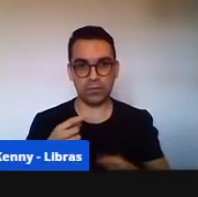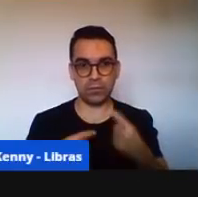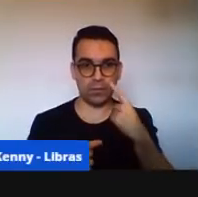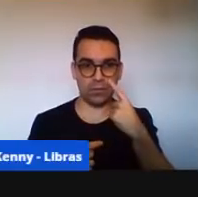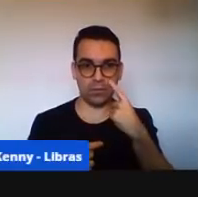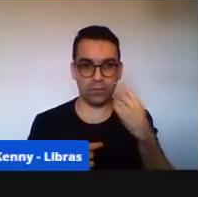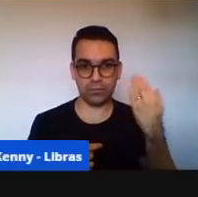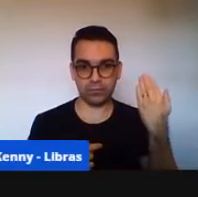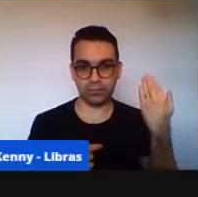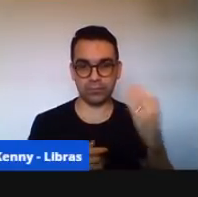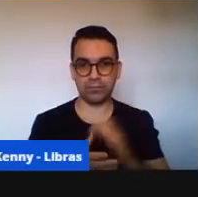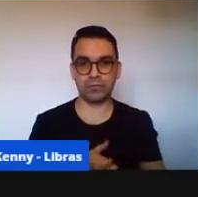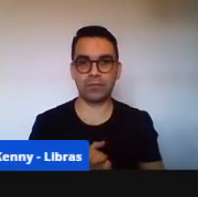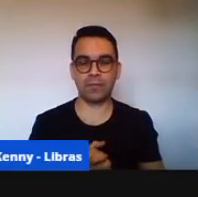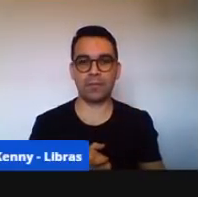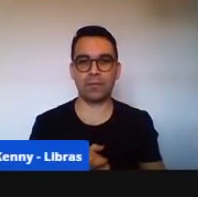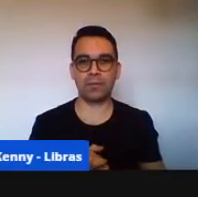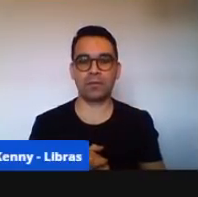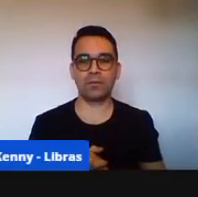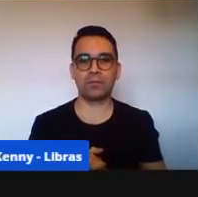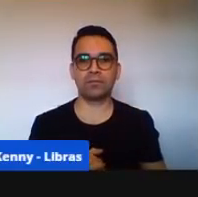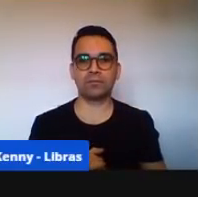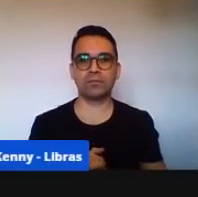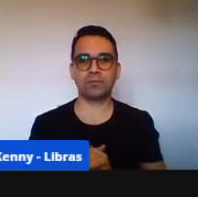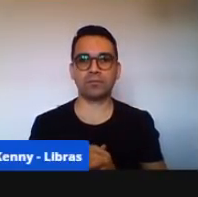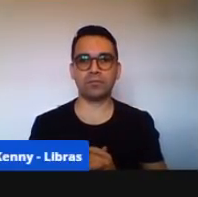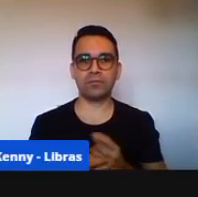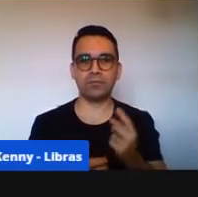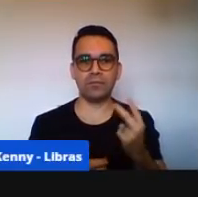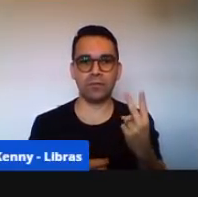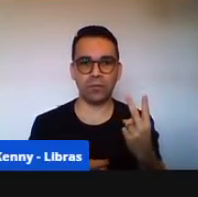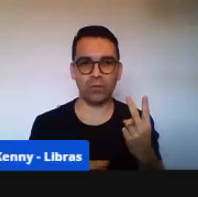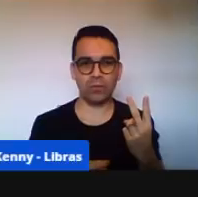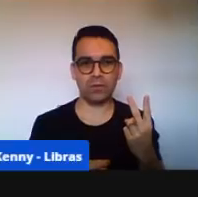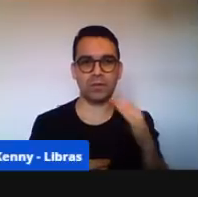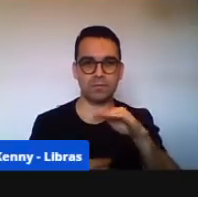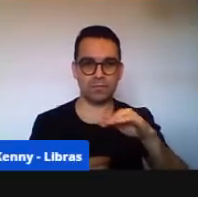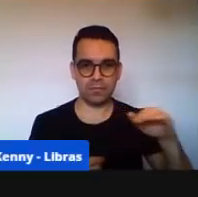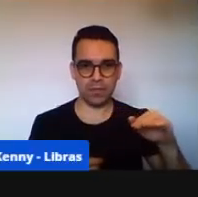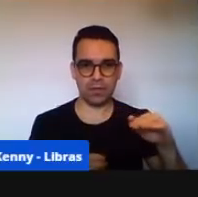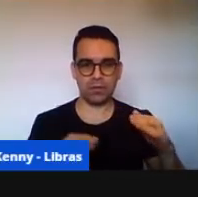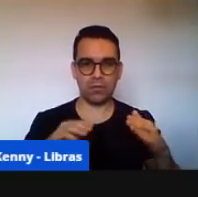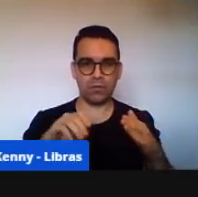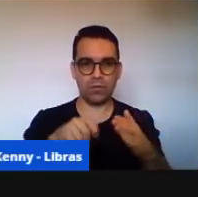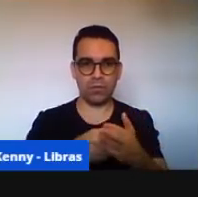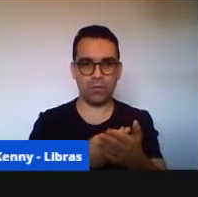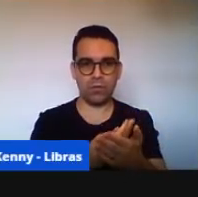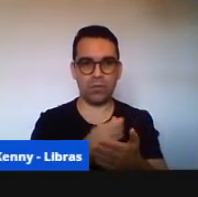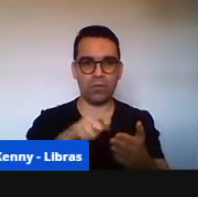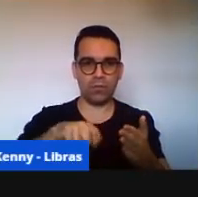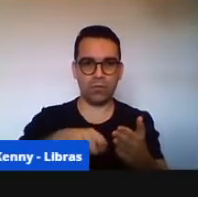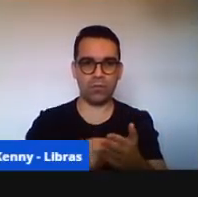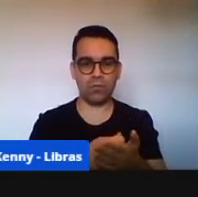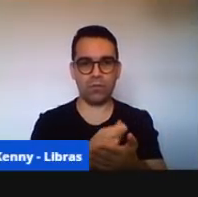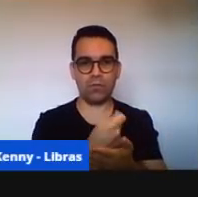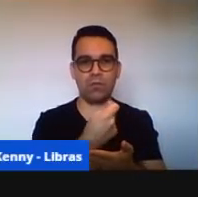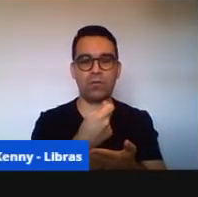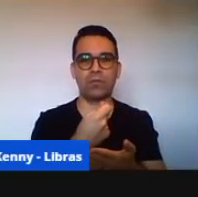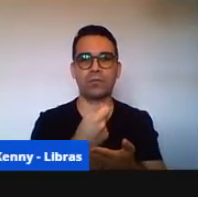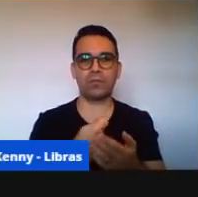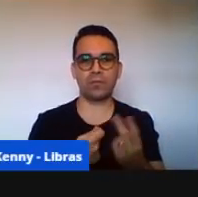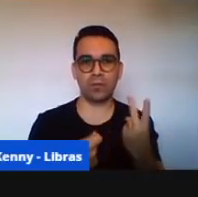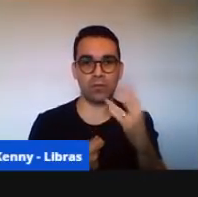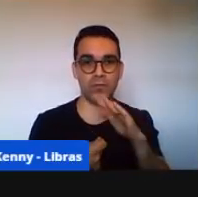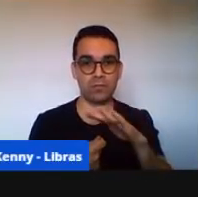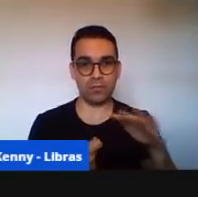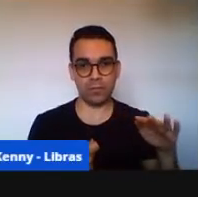água. De preferência, o recomendado é usar sempre um copo dosador, ou a colher